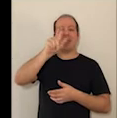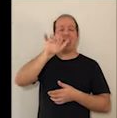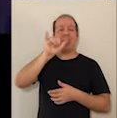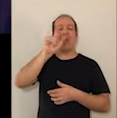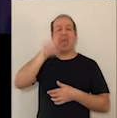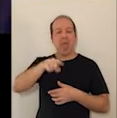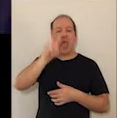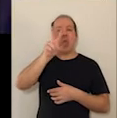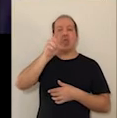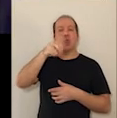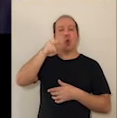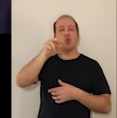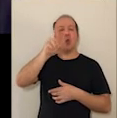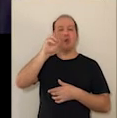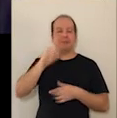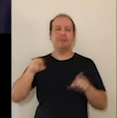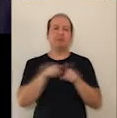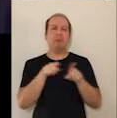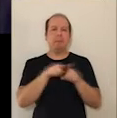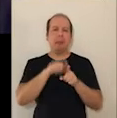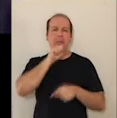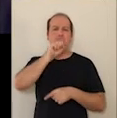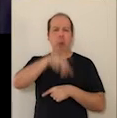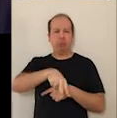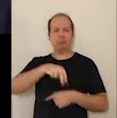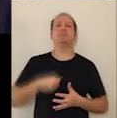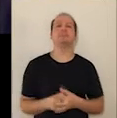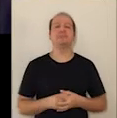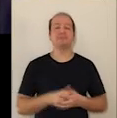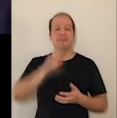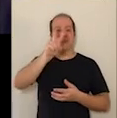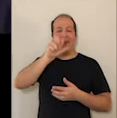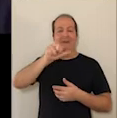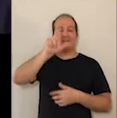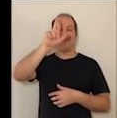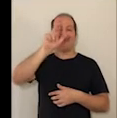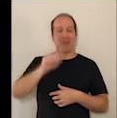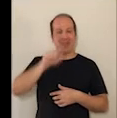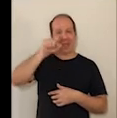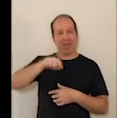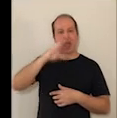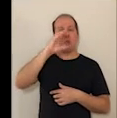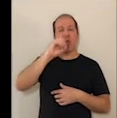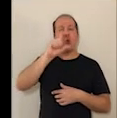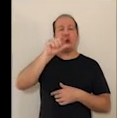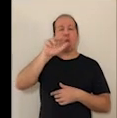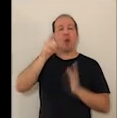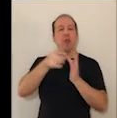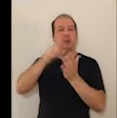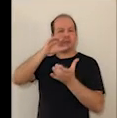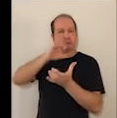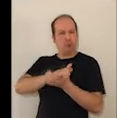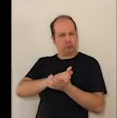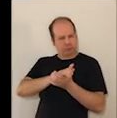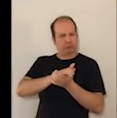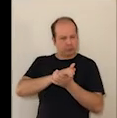como Voltore, um notário, ou o abutre. Vera Bonilha, como Colomba, esposa